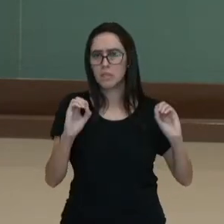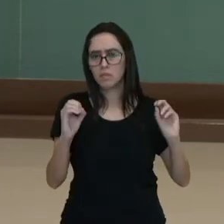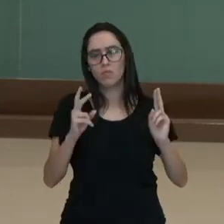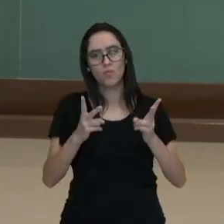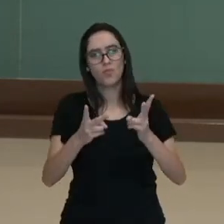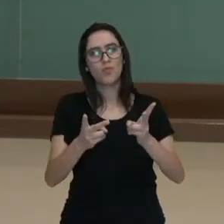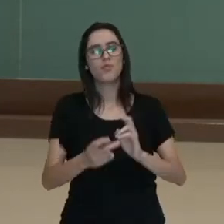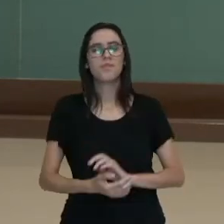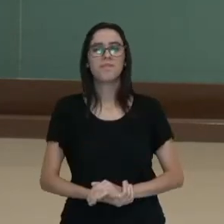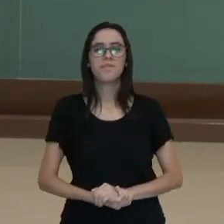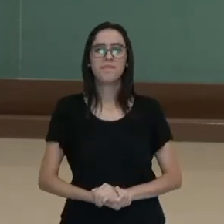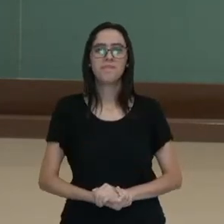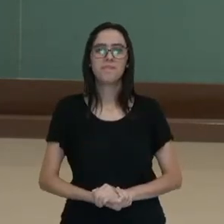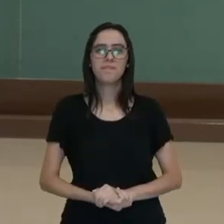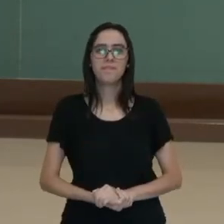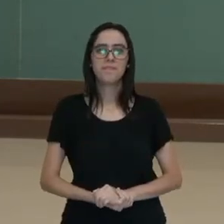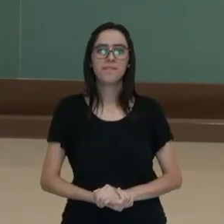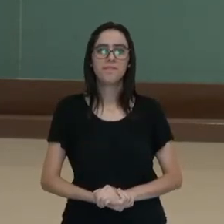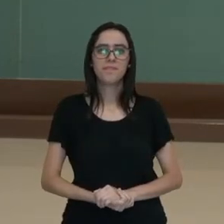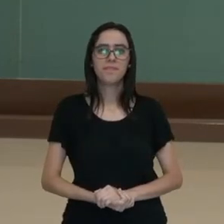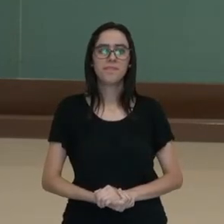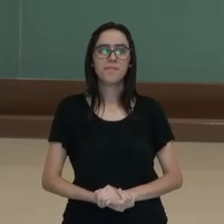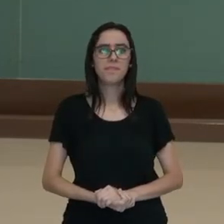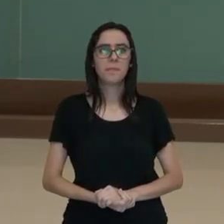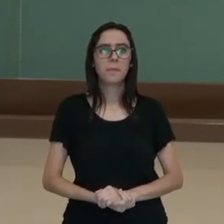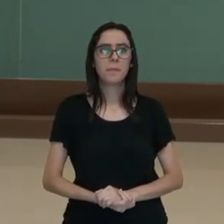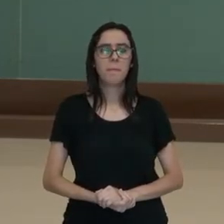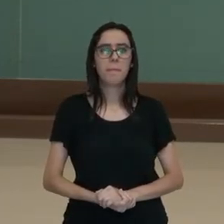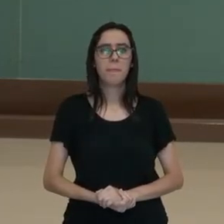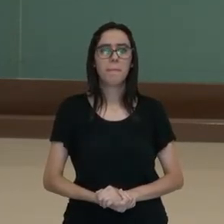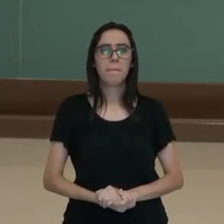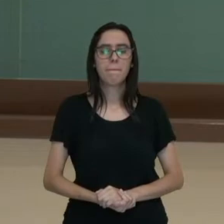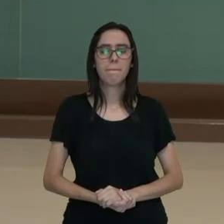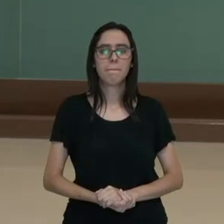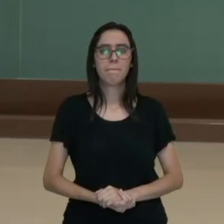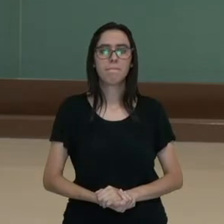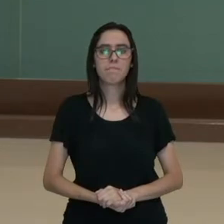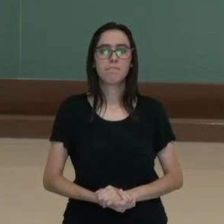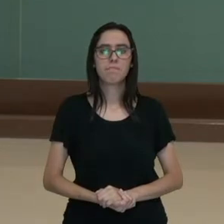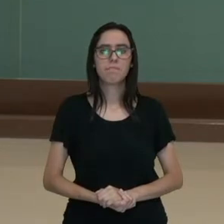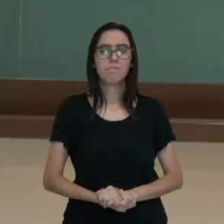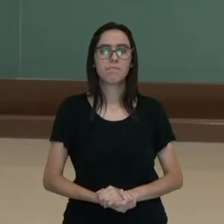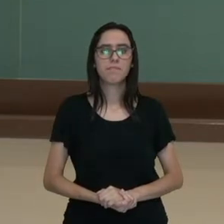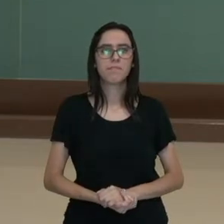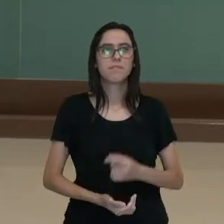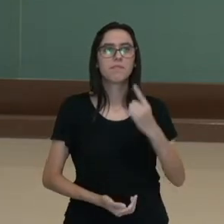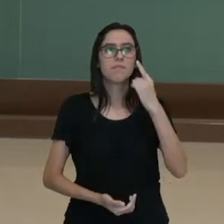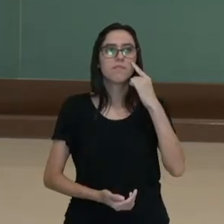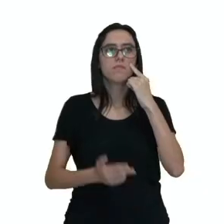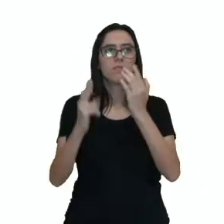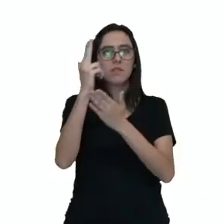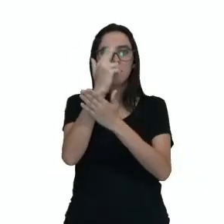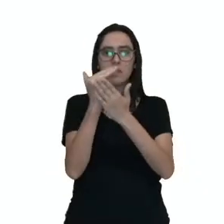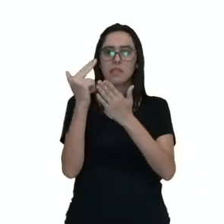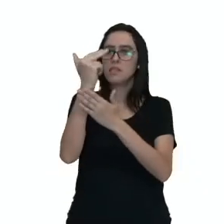seguir? Então, vamos allá, vamos analisar a vinheta.